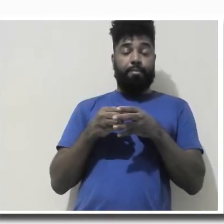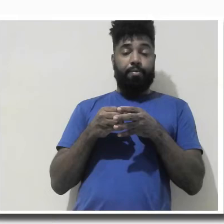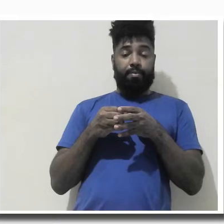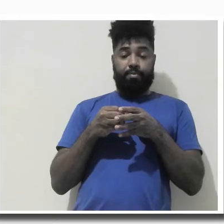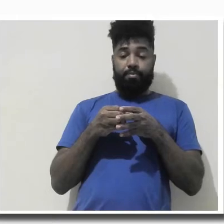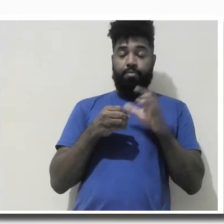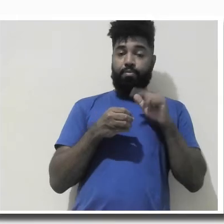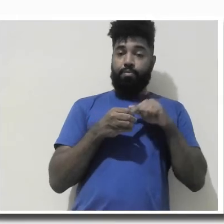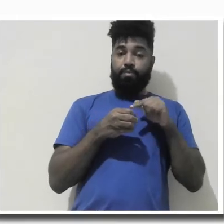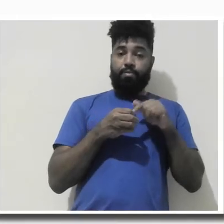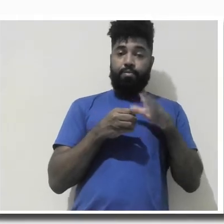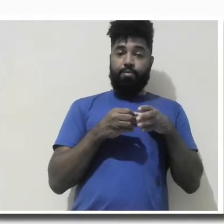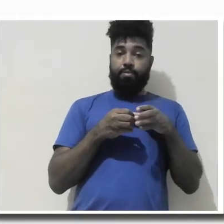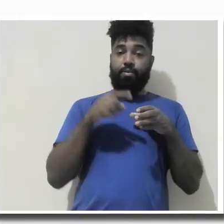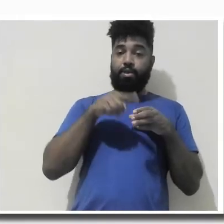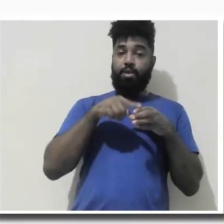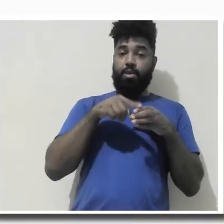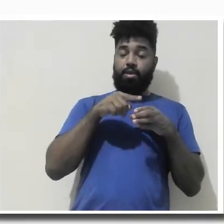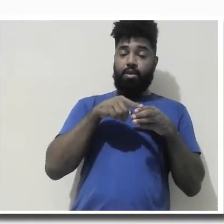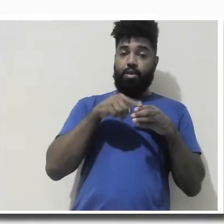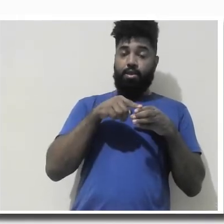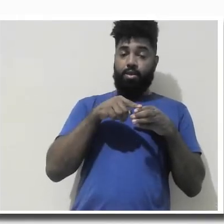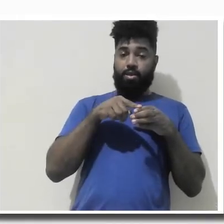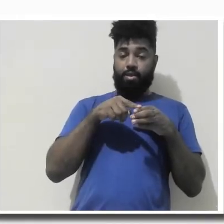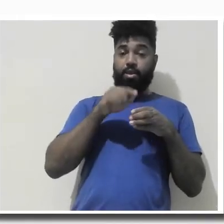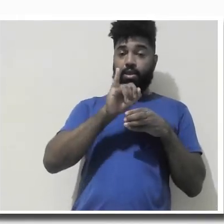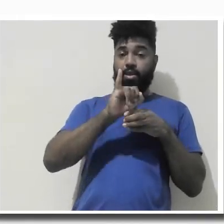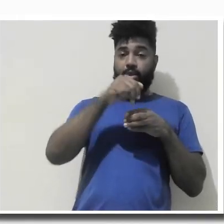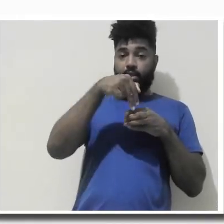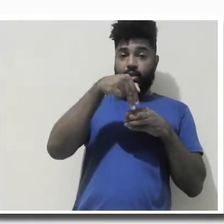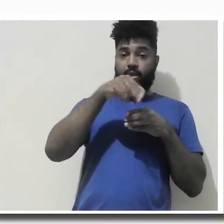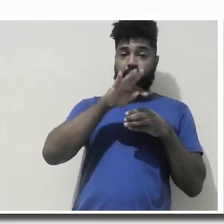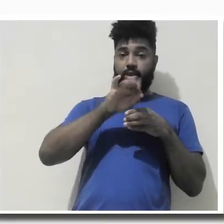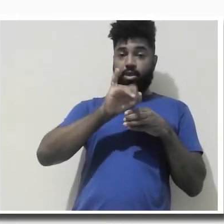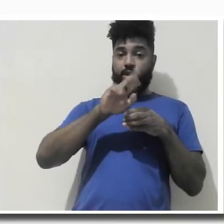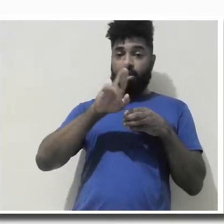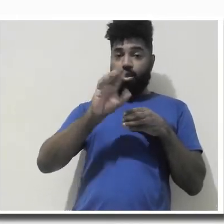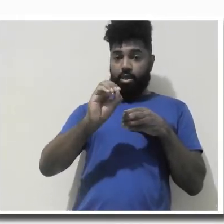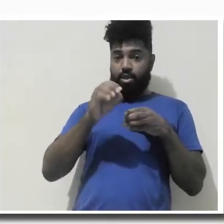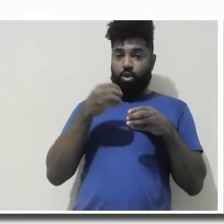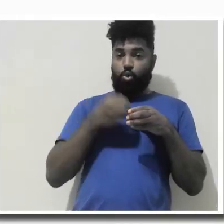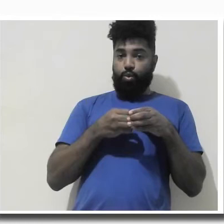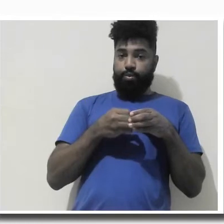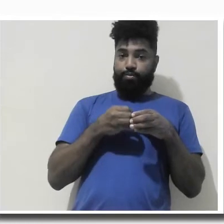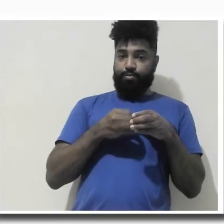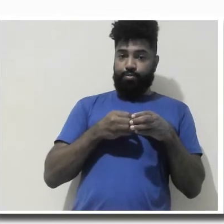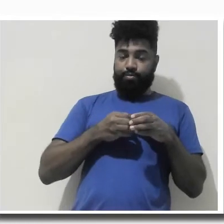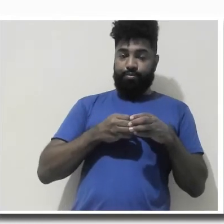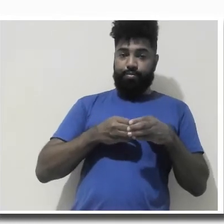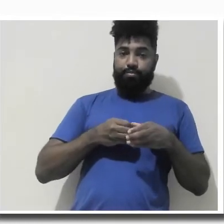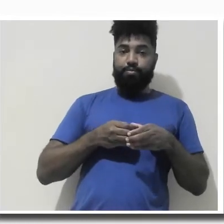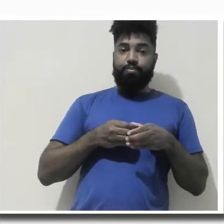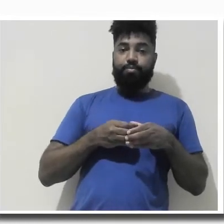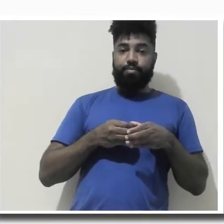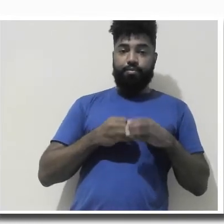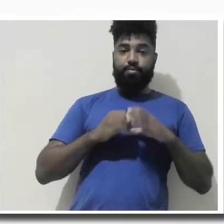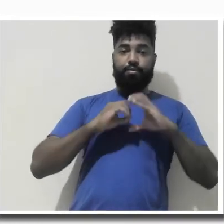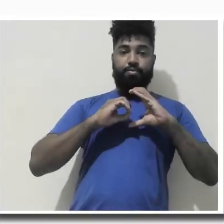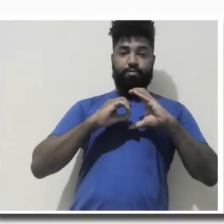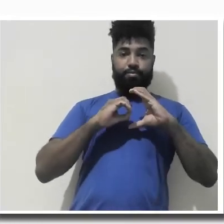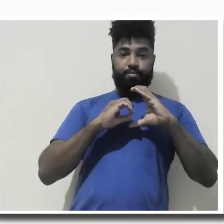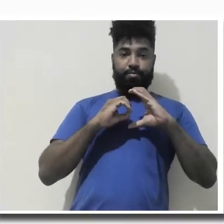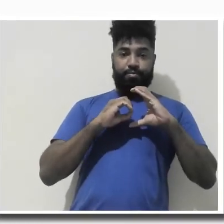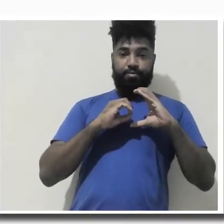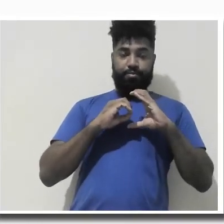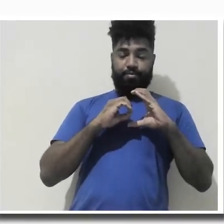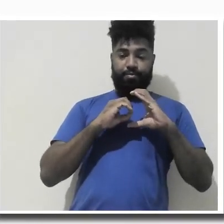números inteiros. Então, o conjunto dos inteiros tem todos os naturais e mais o menos